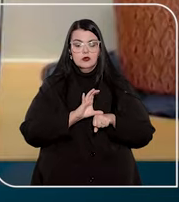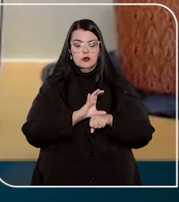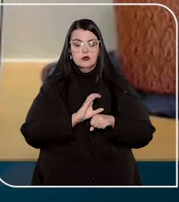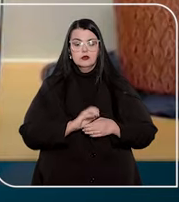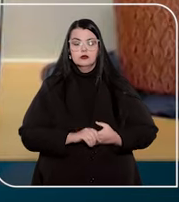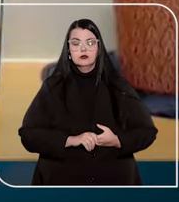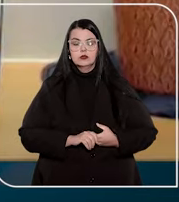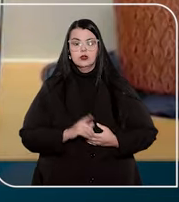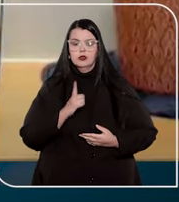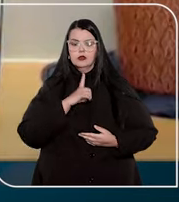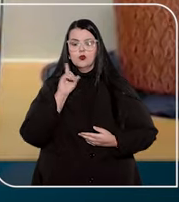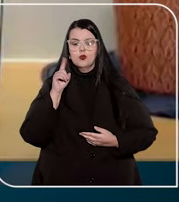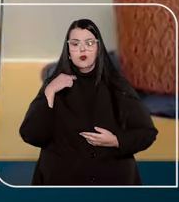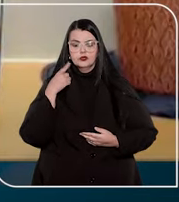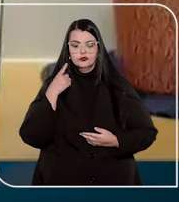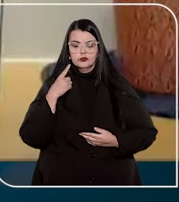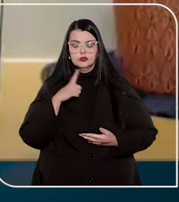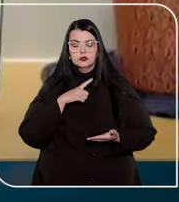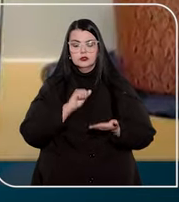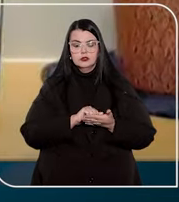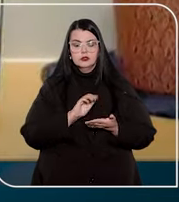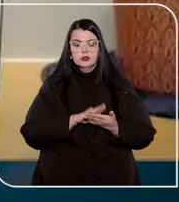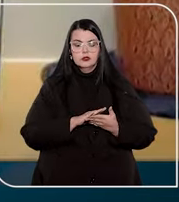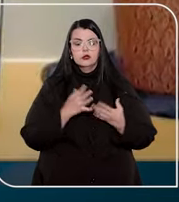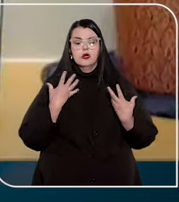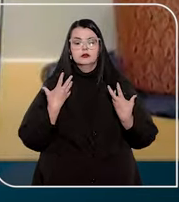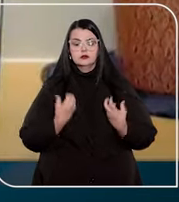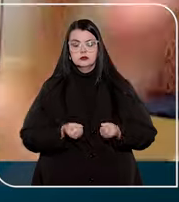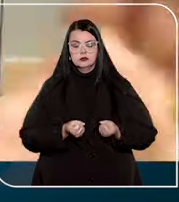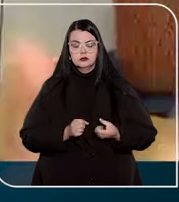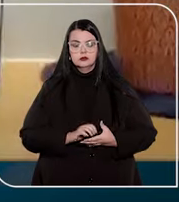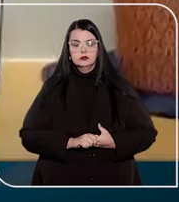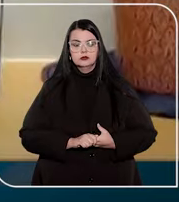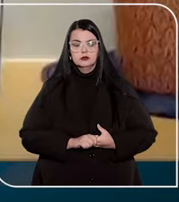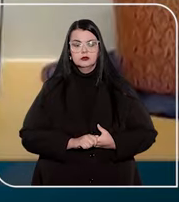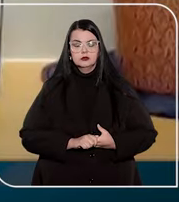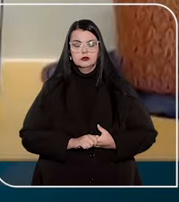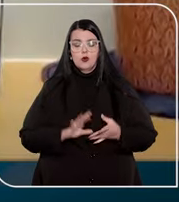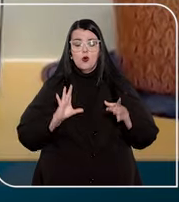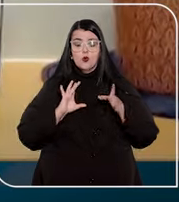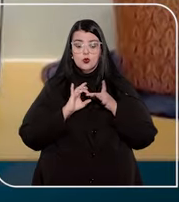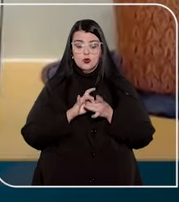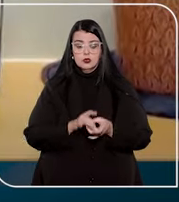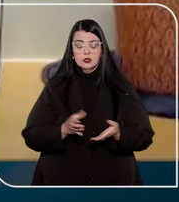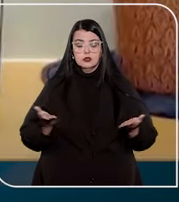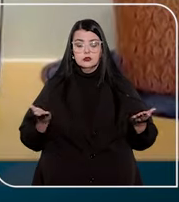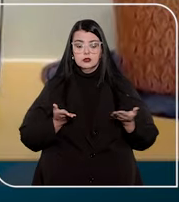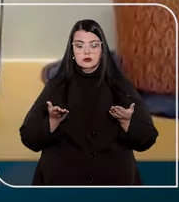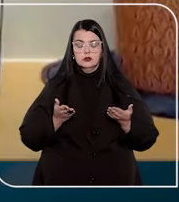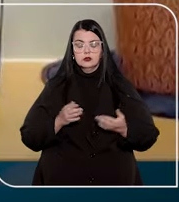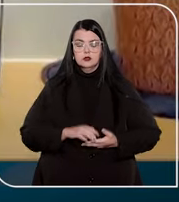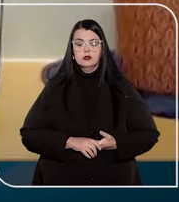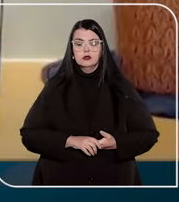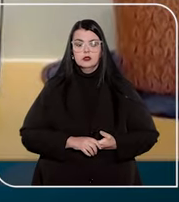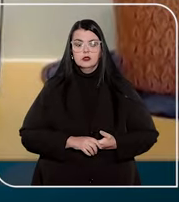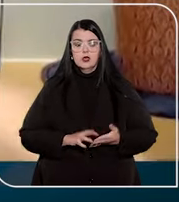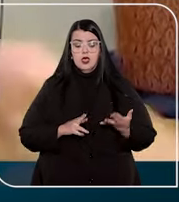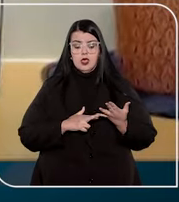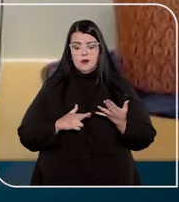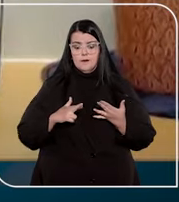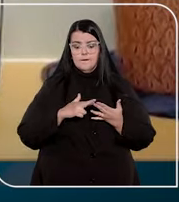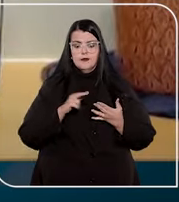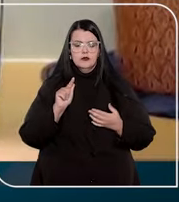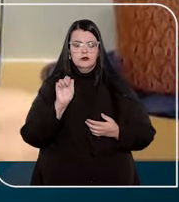do advogado, aquele recurso é cabível. Mas, dentro do contexto atual da repercussão geral, a gente tem que